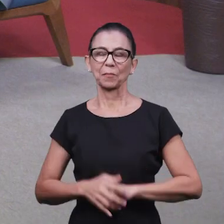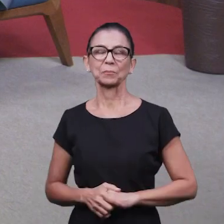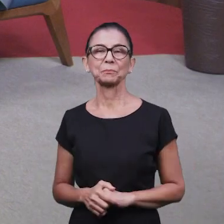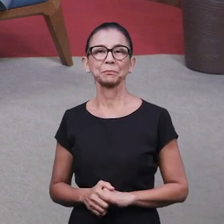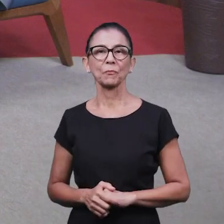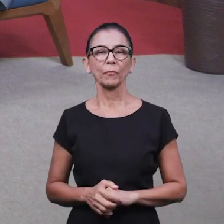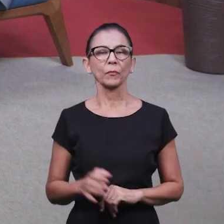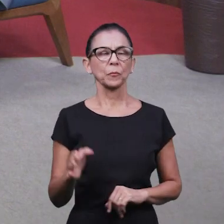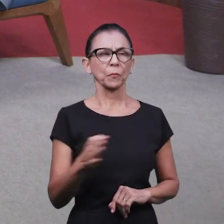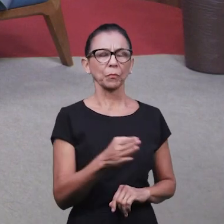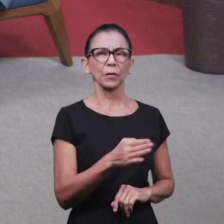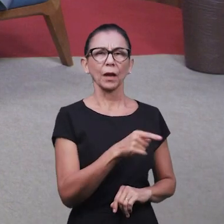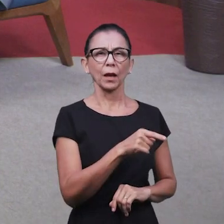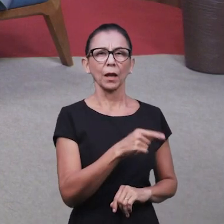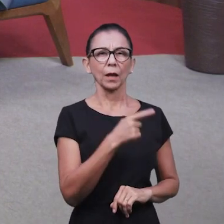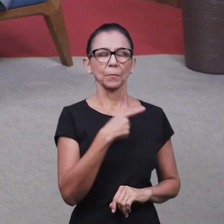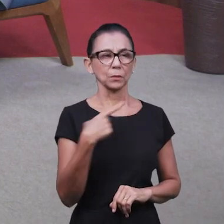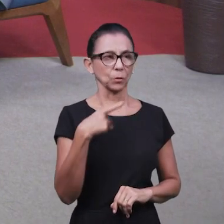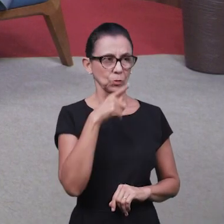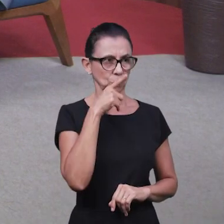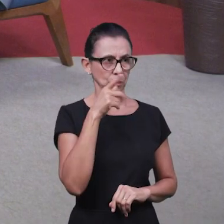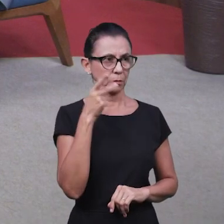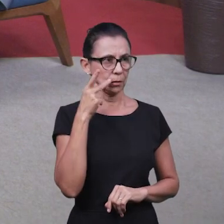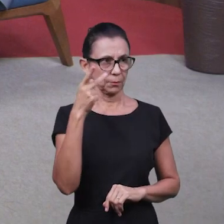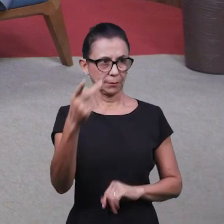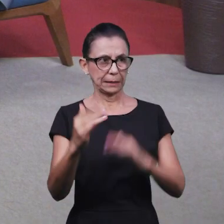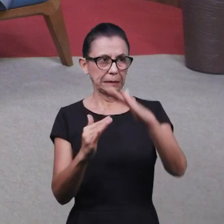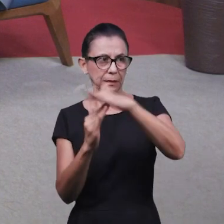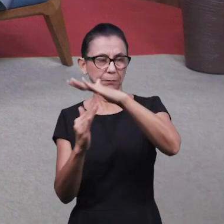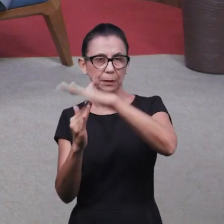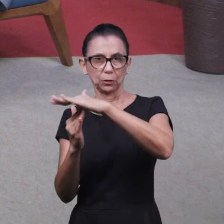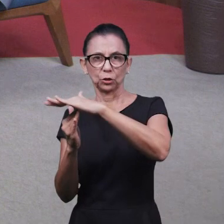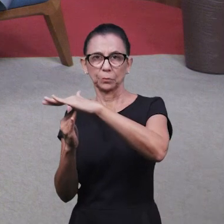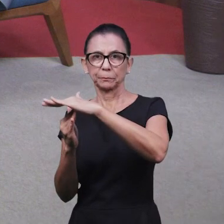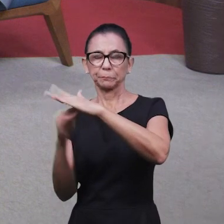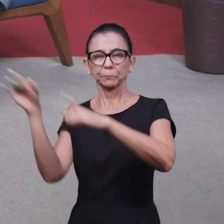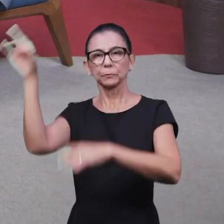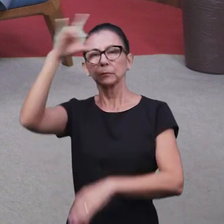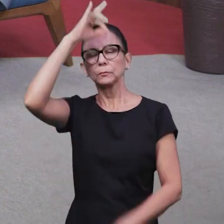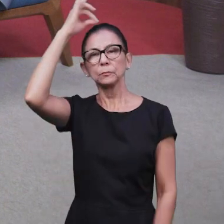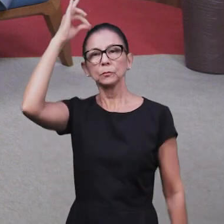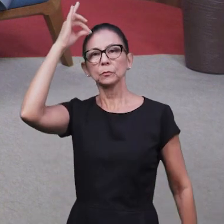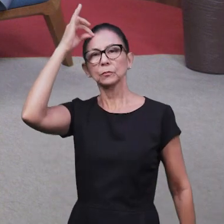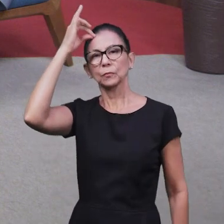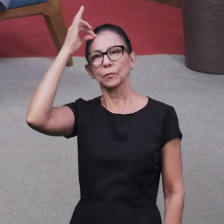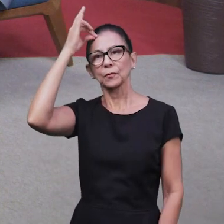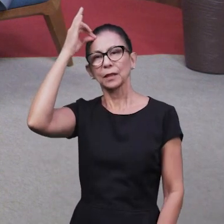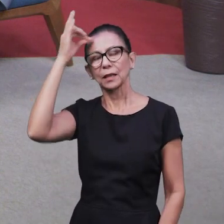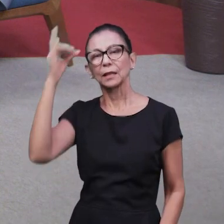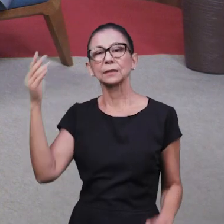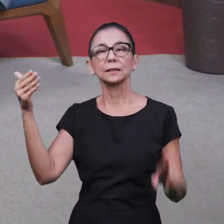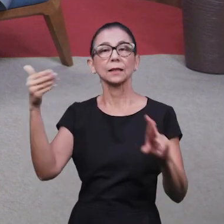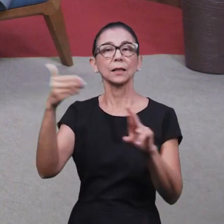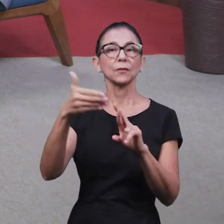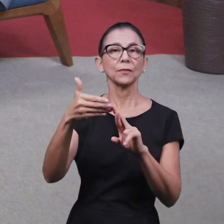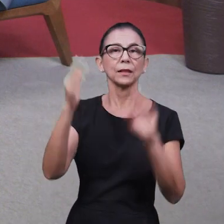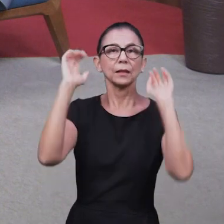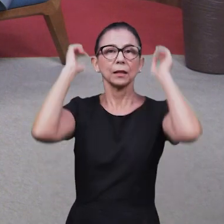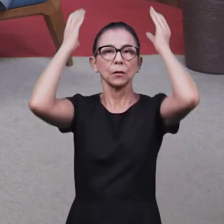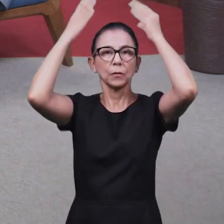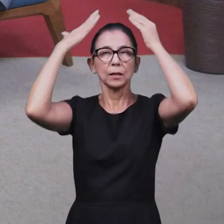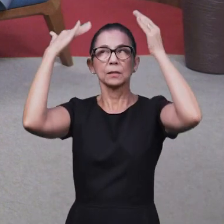Pastor Gilson, quando ele fala aqui dos limites, né, do Espírito Santo, ele está falando dos limites que Salomão estabeleceu, né, o rei